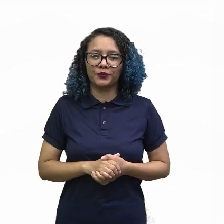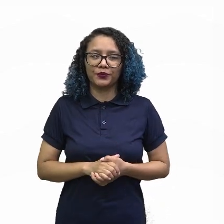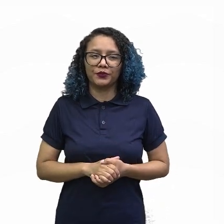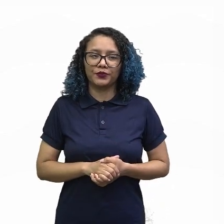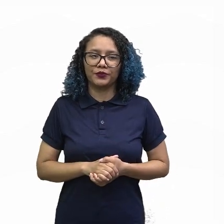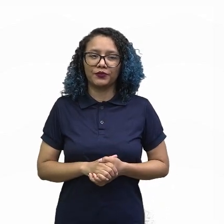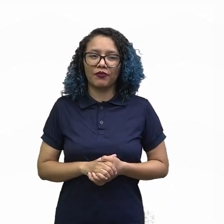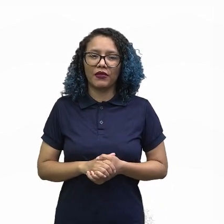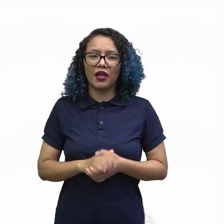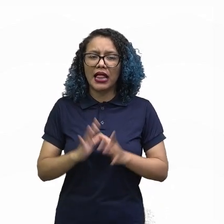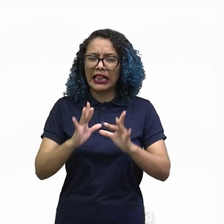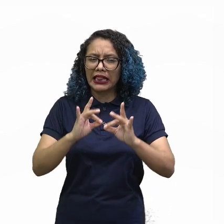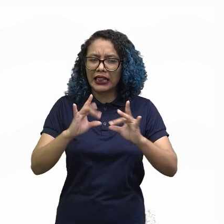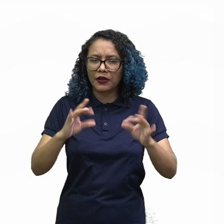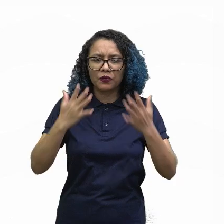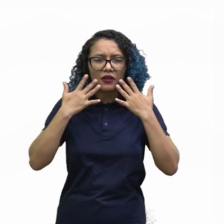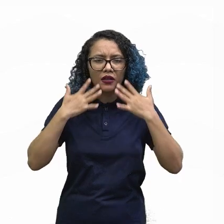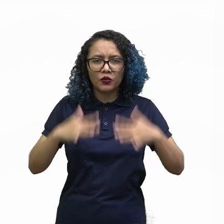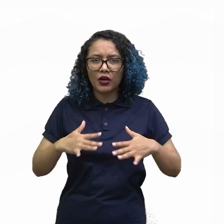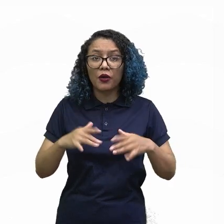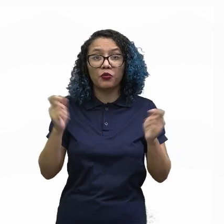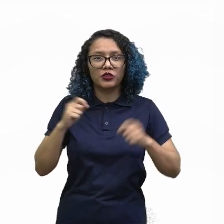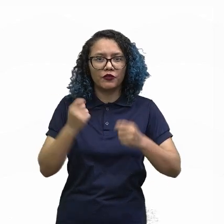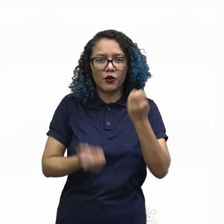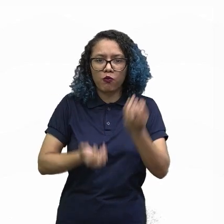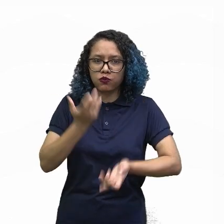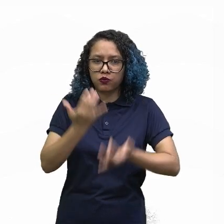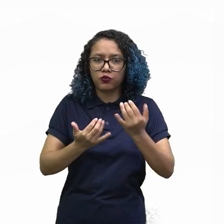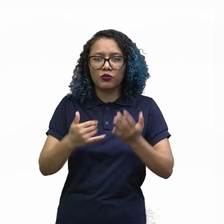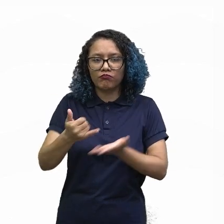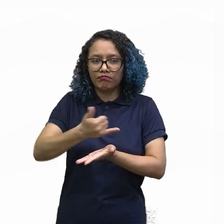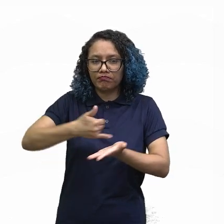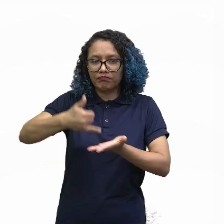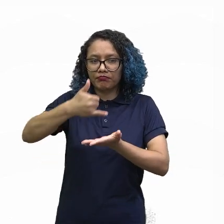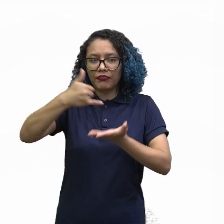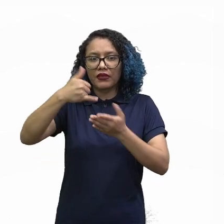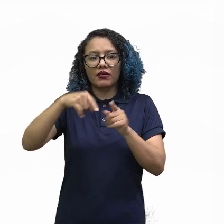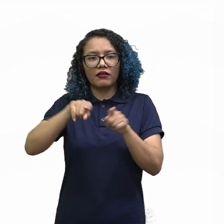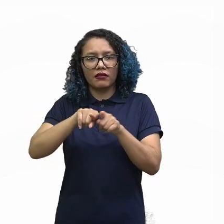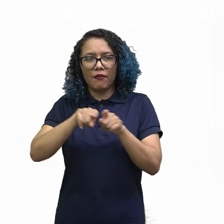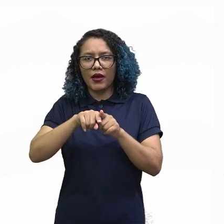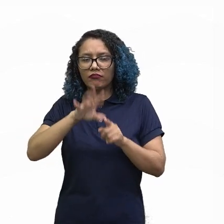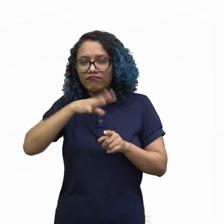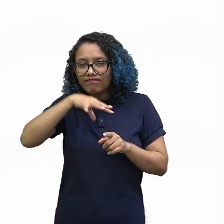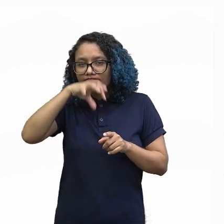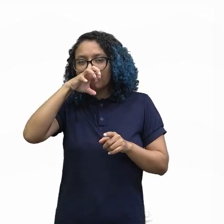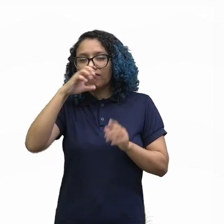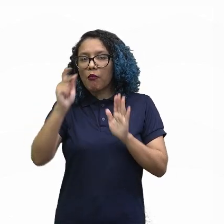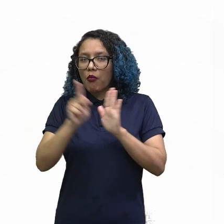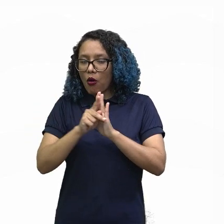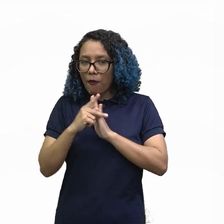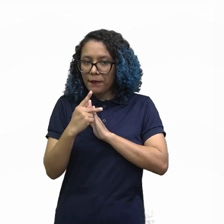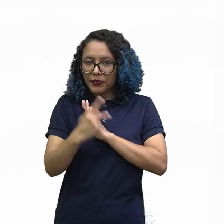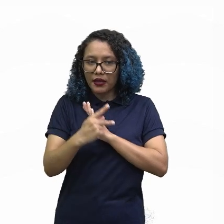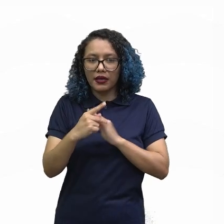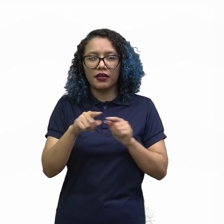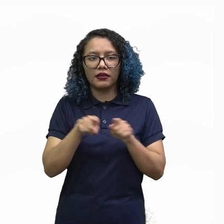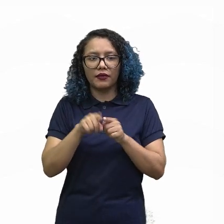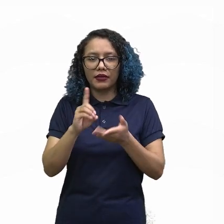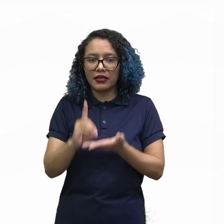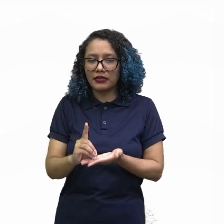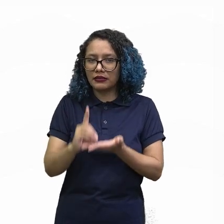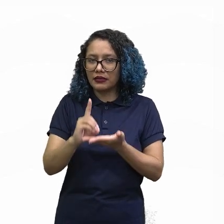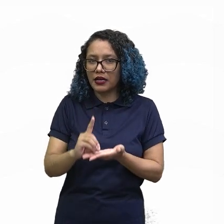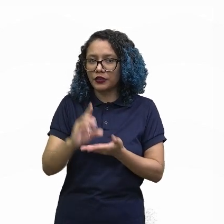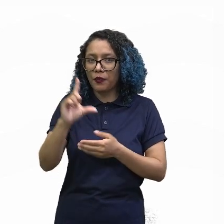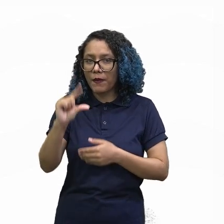Petróleo é um líquido natural inflamável, oleoso, de cheiro característico e com densidade menor que a da